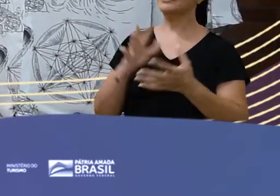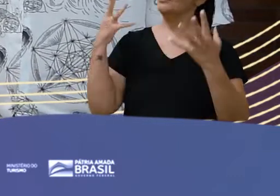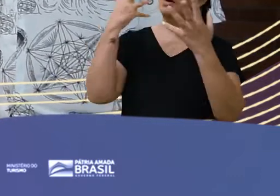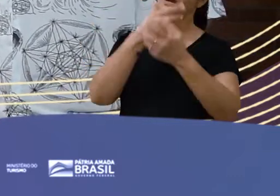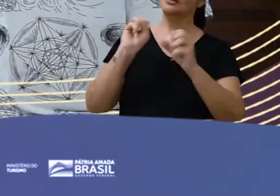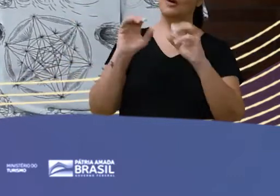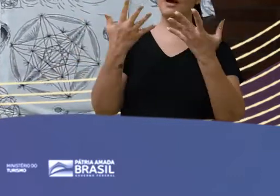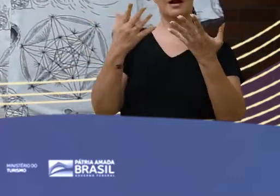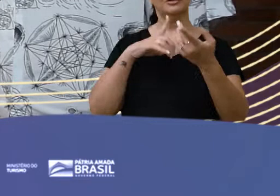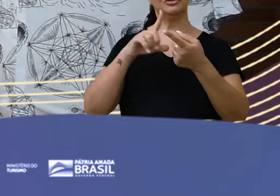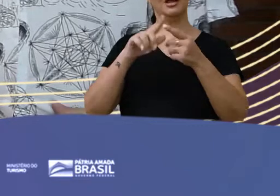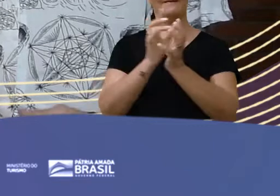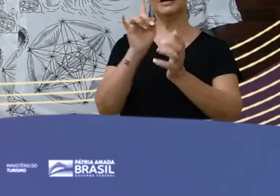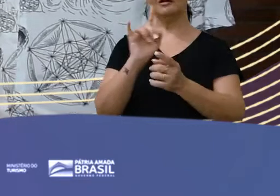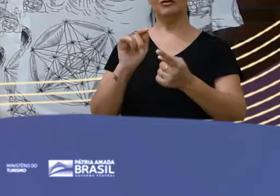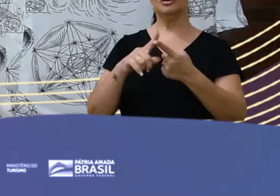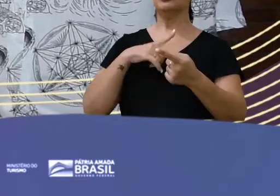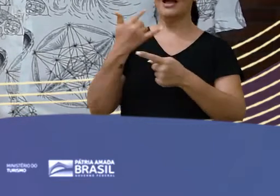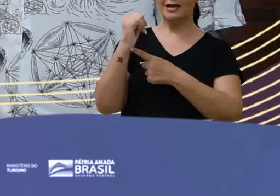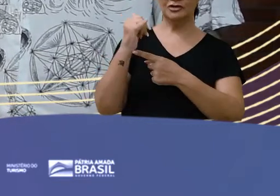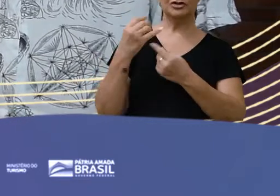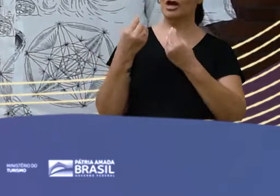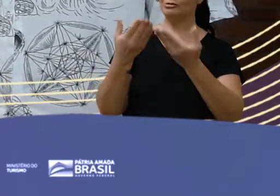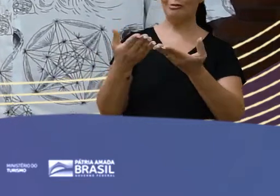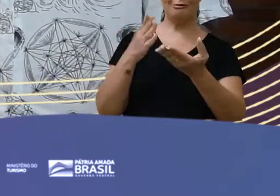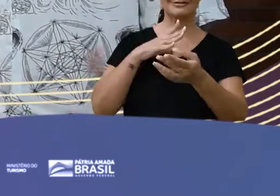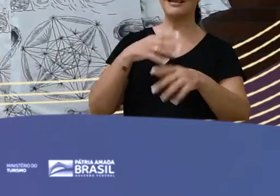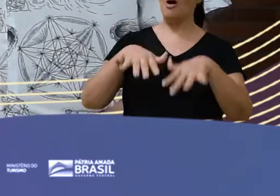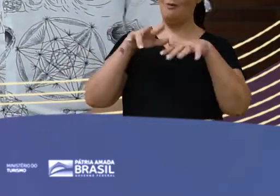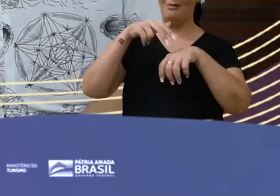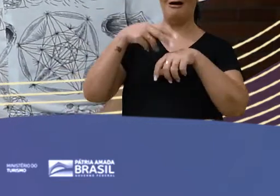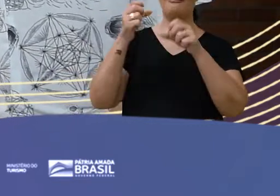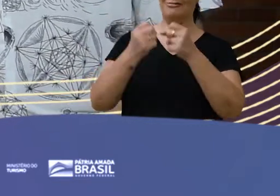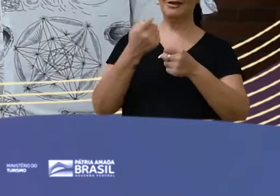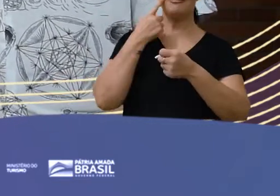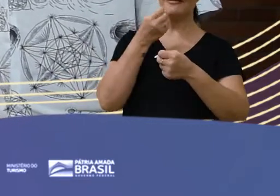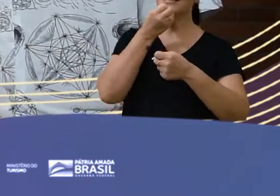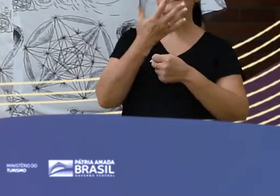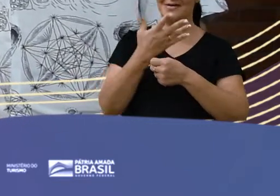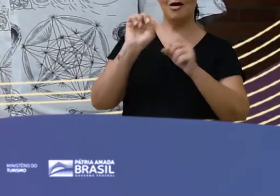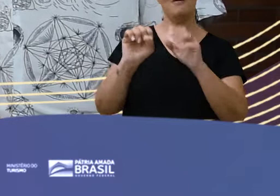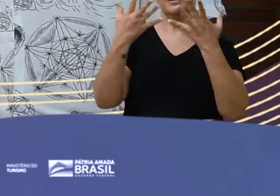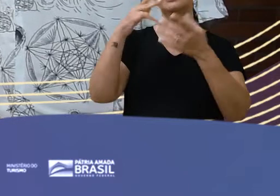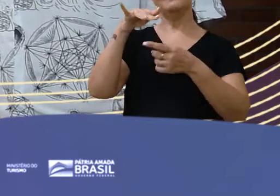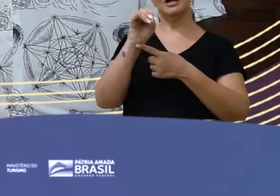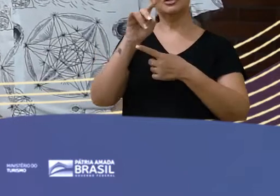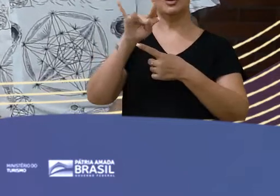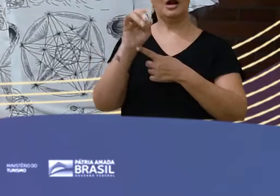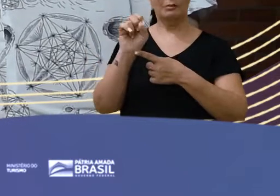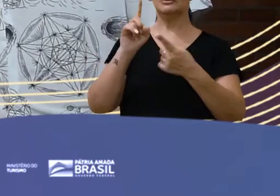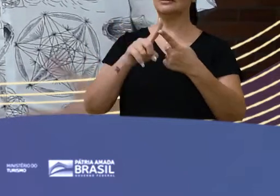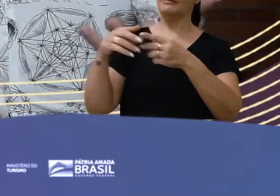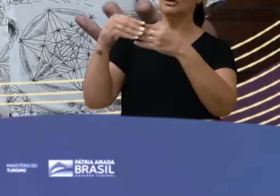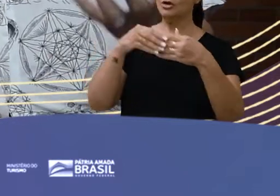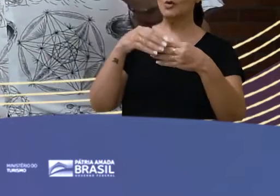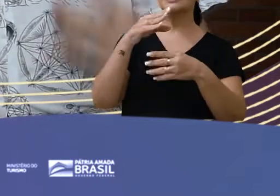Foi uma linda homenagem. E a banda Vírus, que trouxe muita energia ao palco, como vocês bem puderam ver, aí, homenageando Márcio